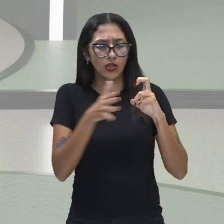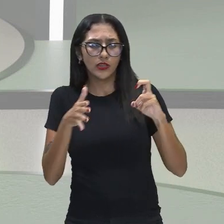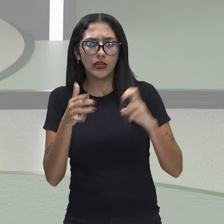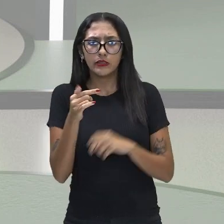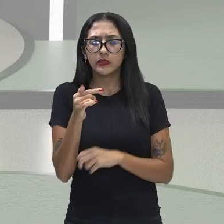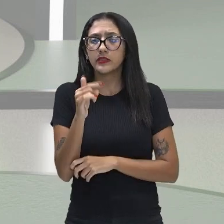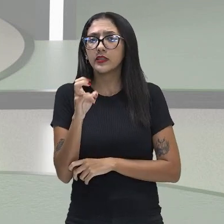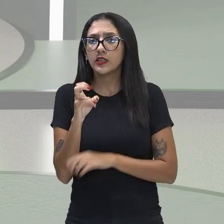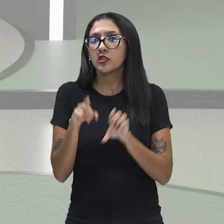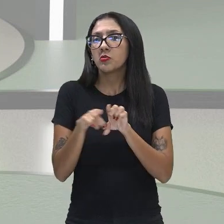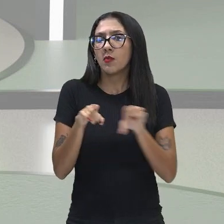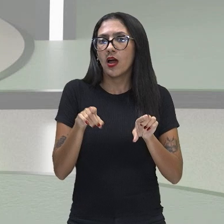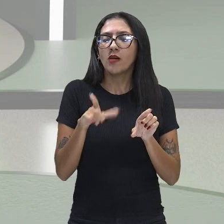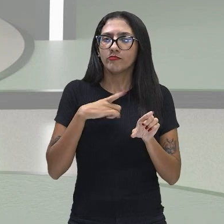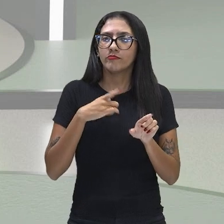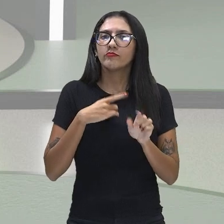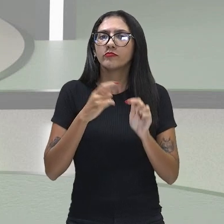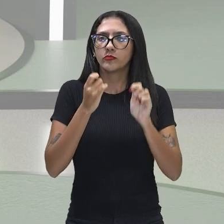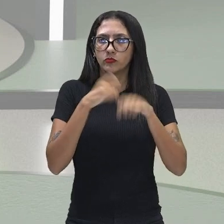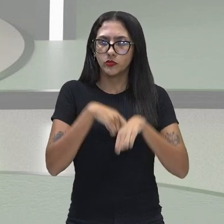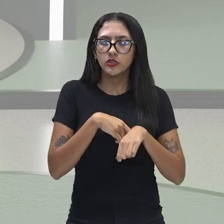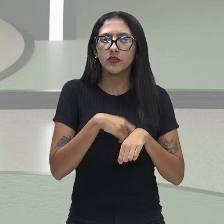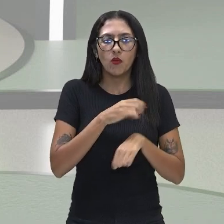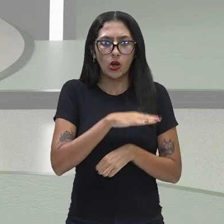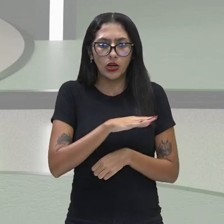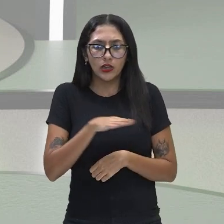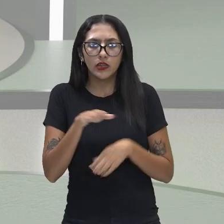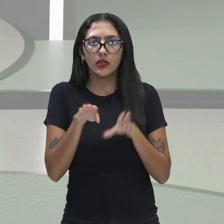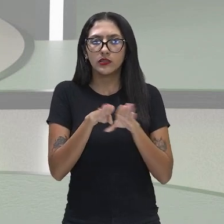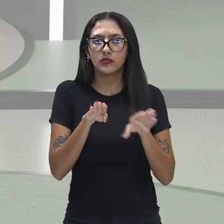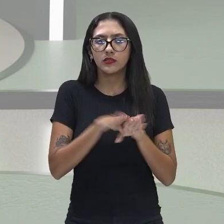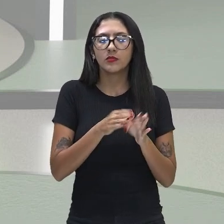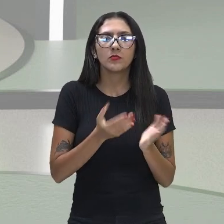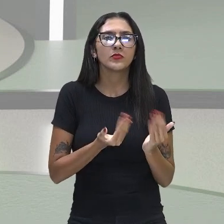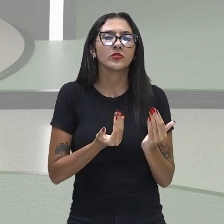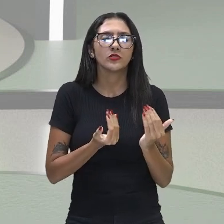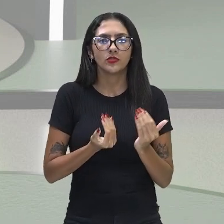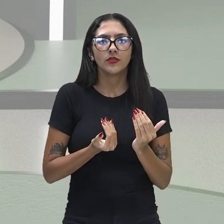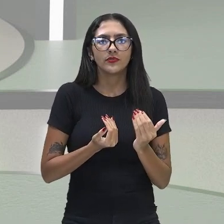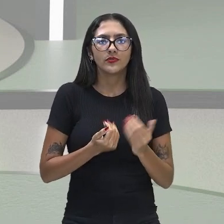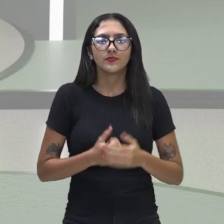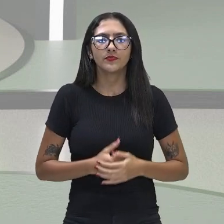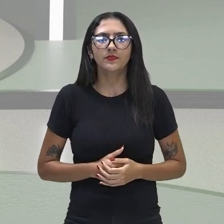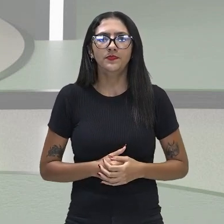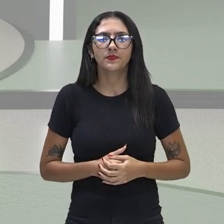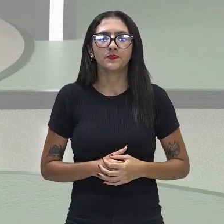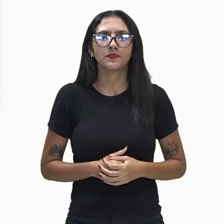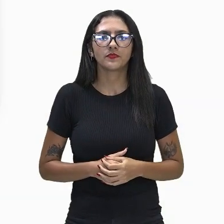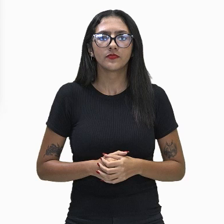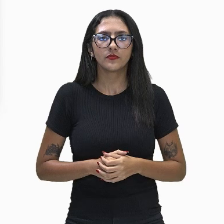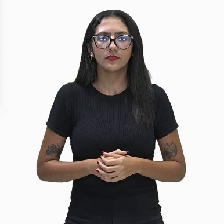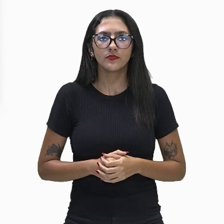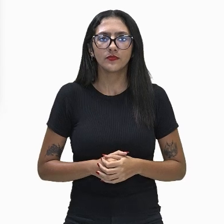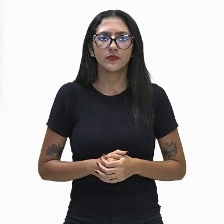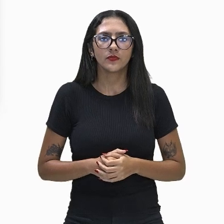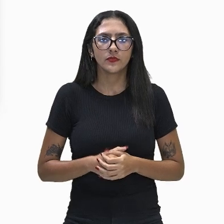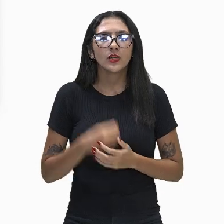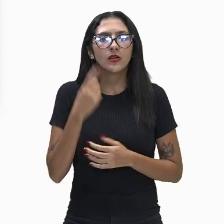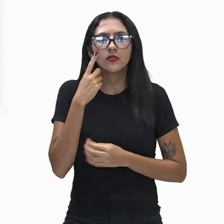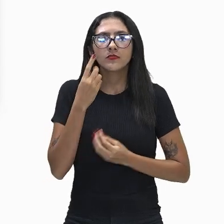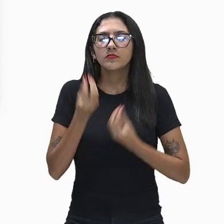porém, pode sim ocorrer em crianças e adolescentes também. Aí vamos para os